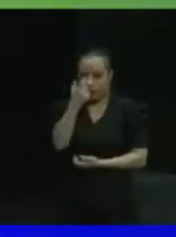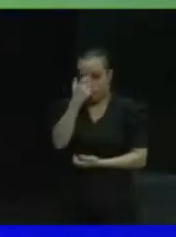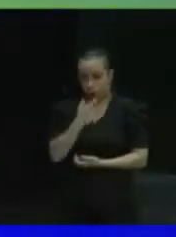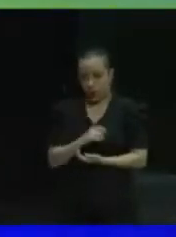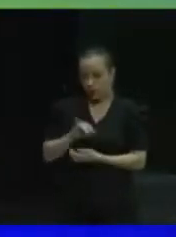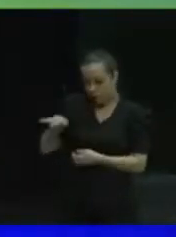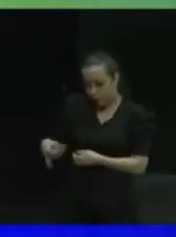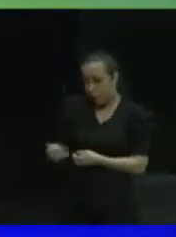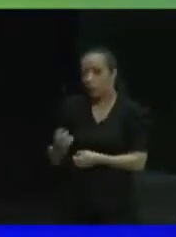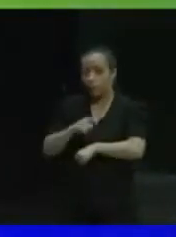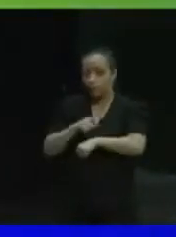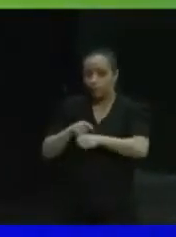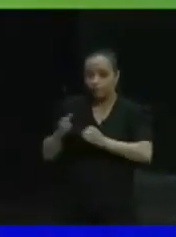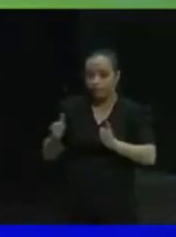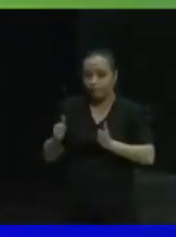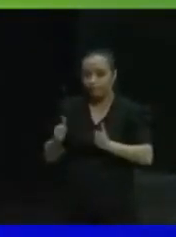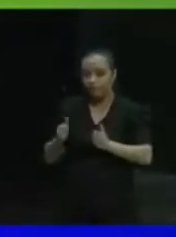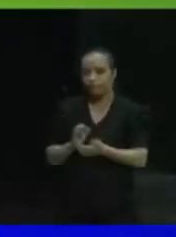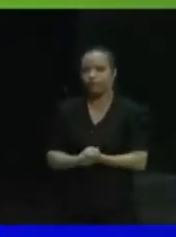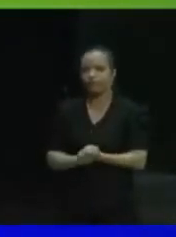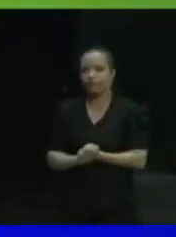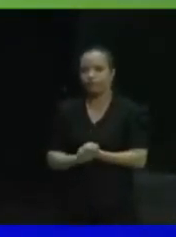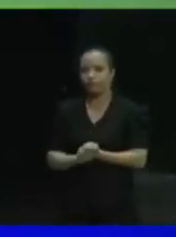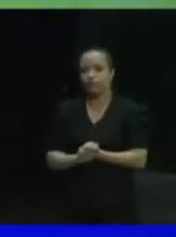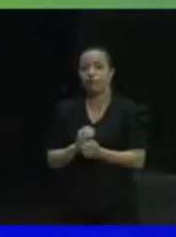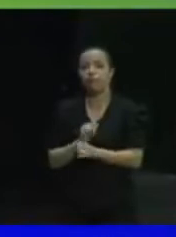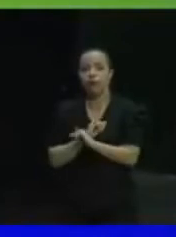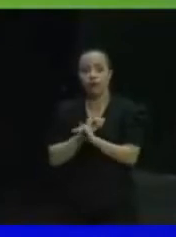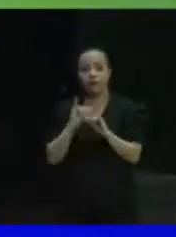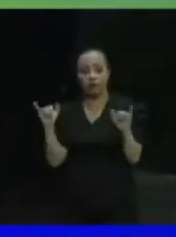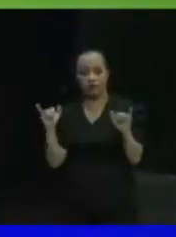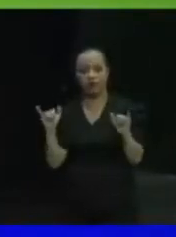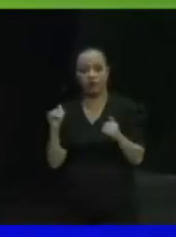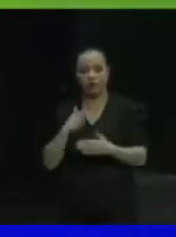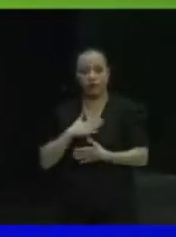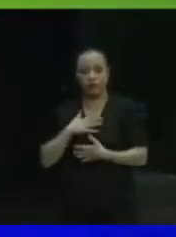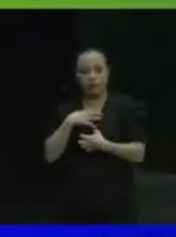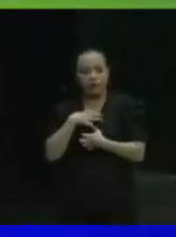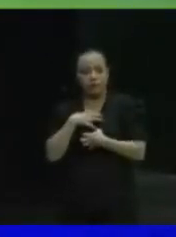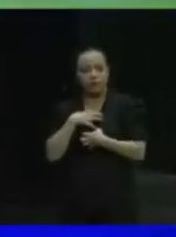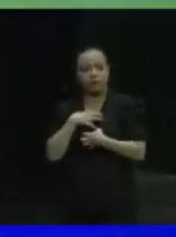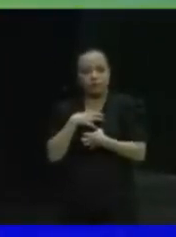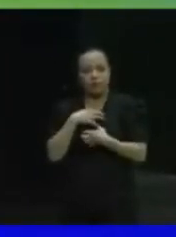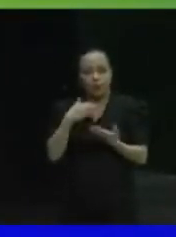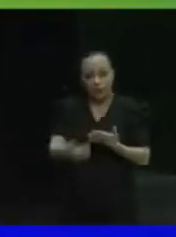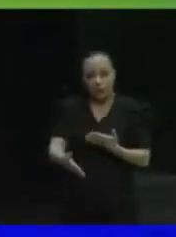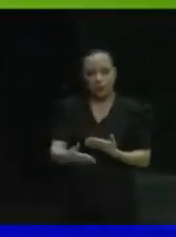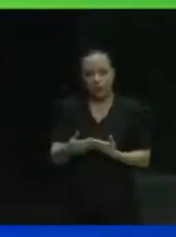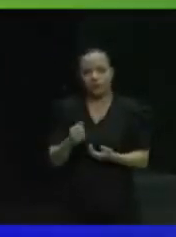para registrar meu pesar por todas as vítimas e por aqueles que sofreram com a perda